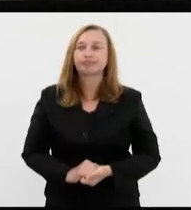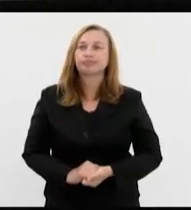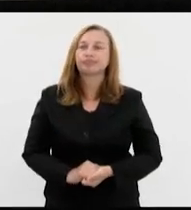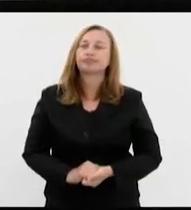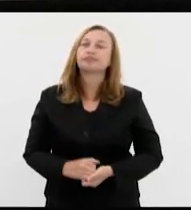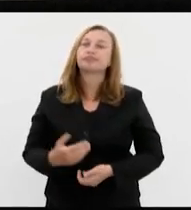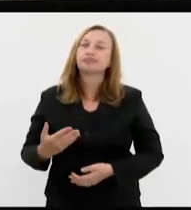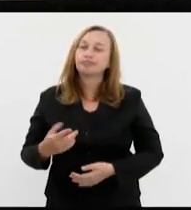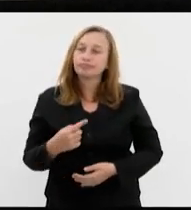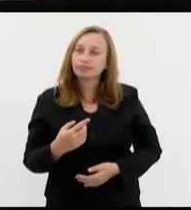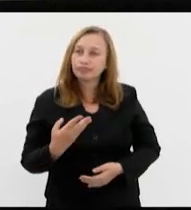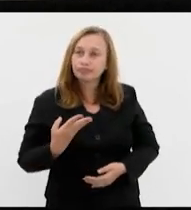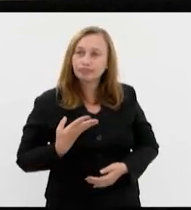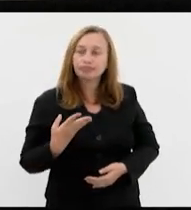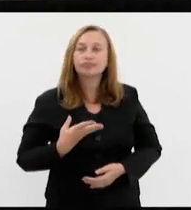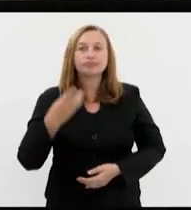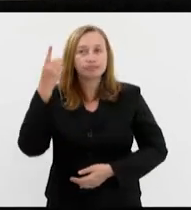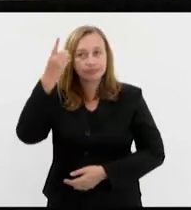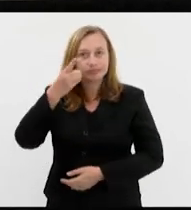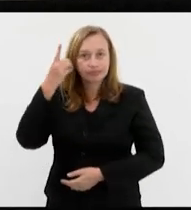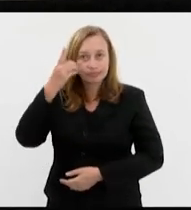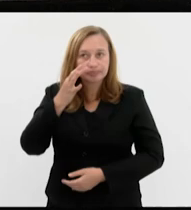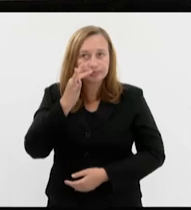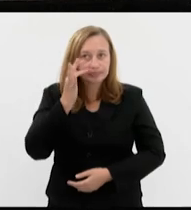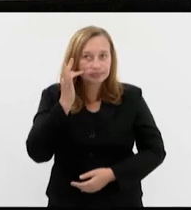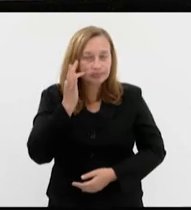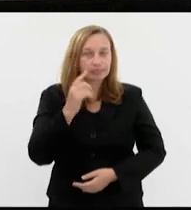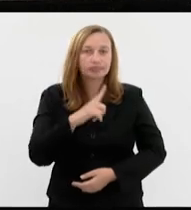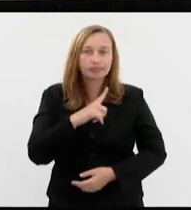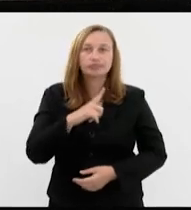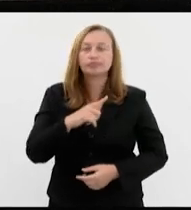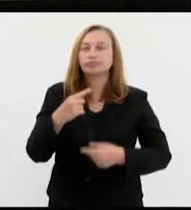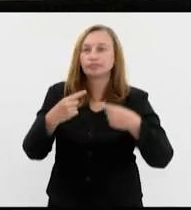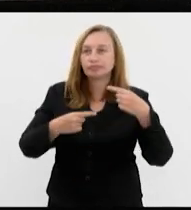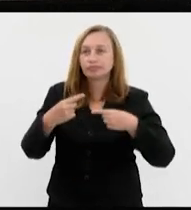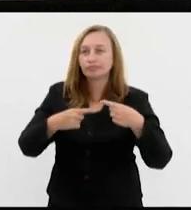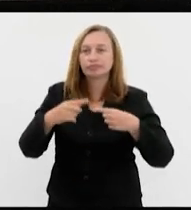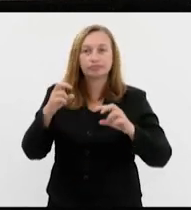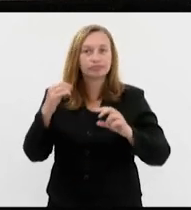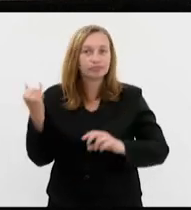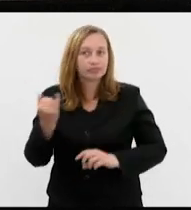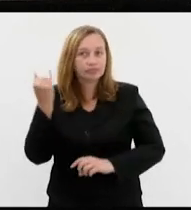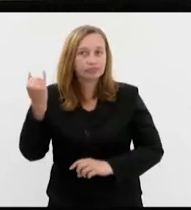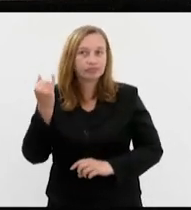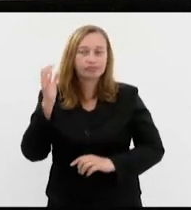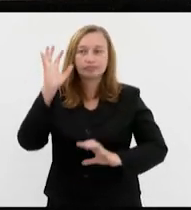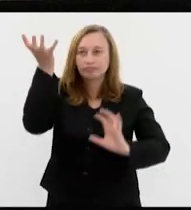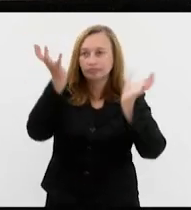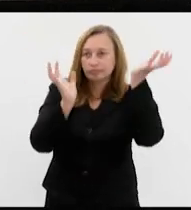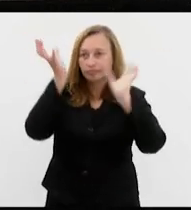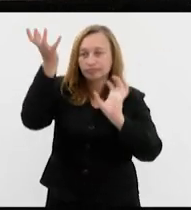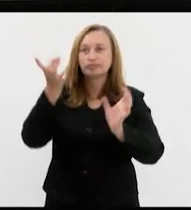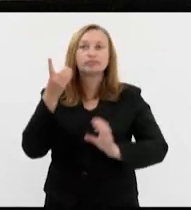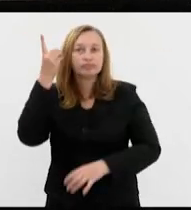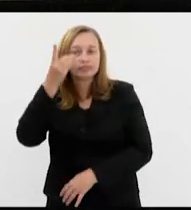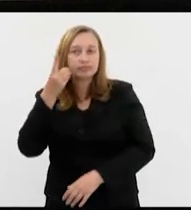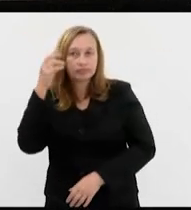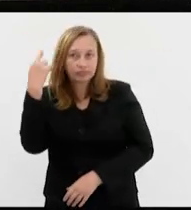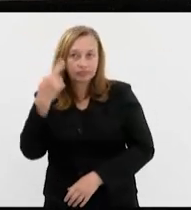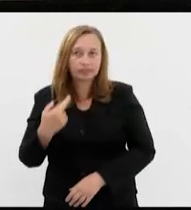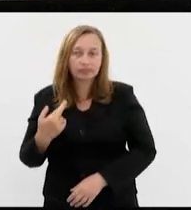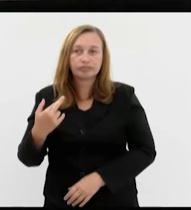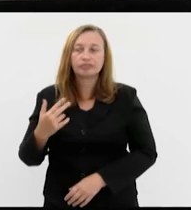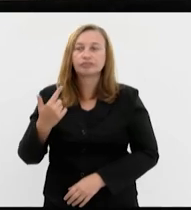colegas que aqui estão, deputado Flávio Serafini, que tem uma discussão importante na questão climática, deputada Renata Souza e